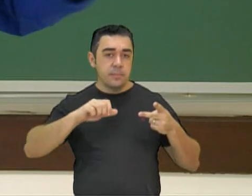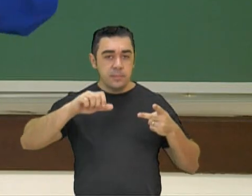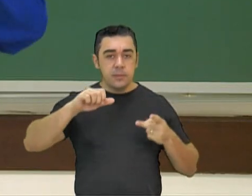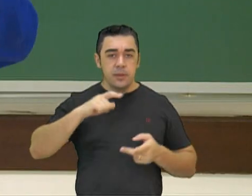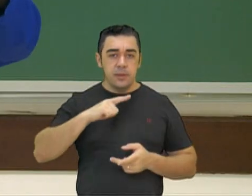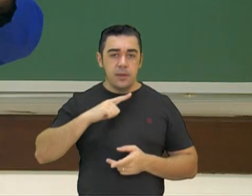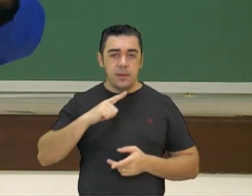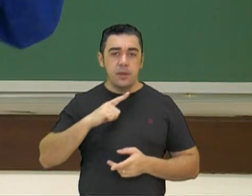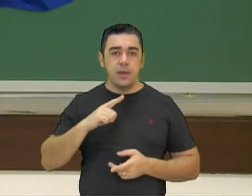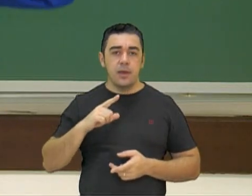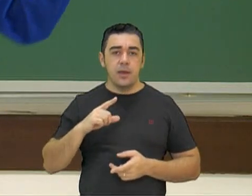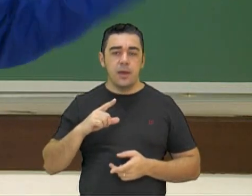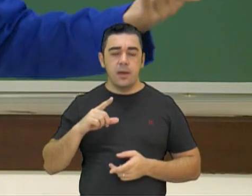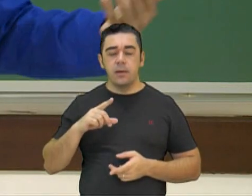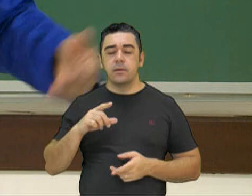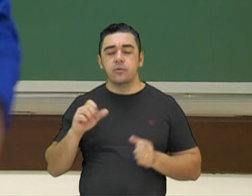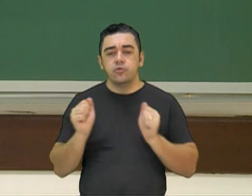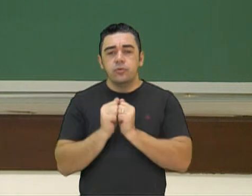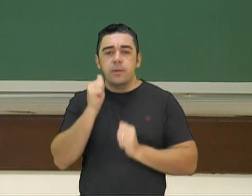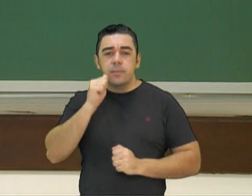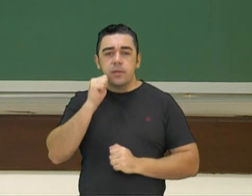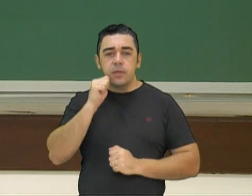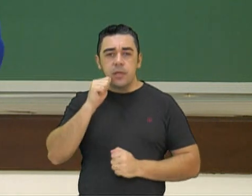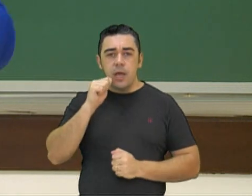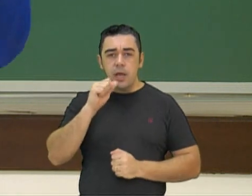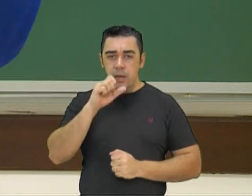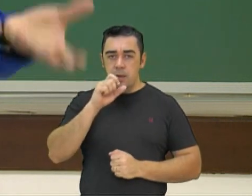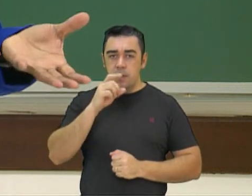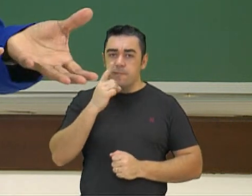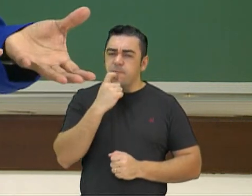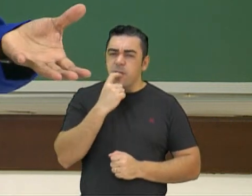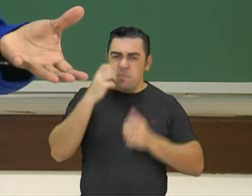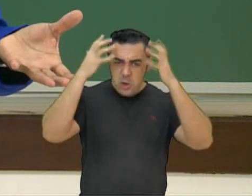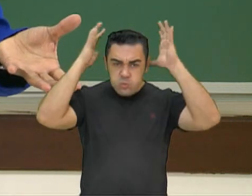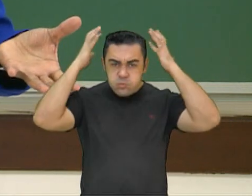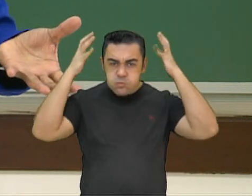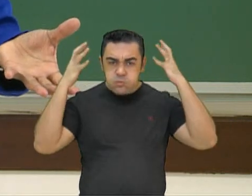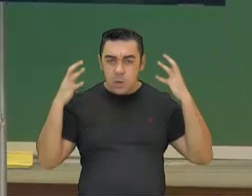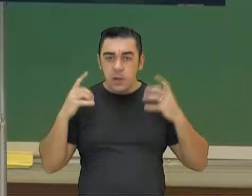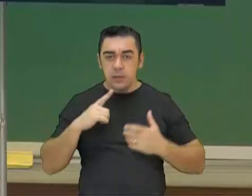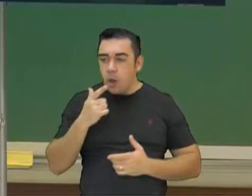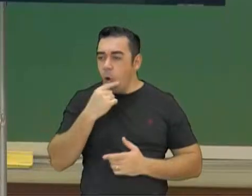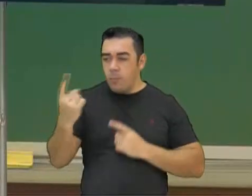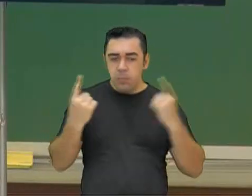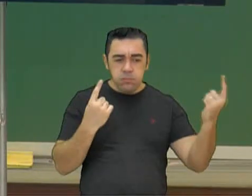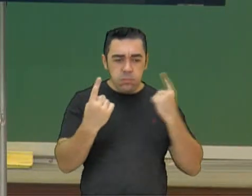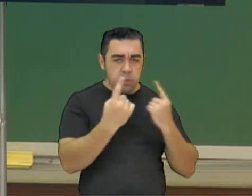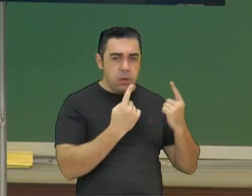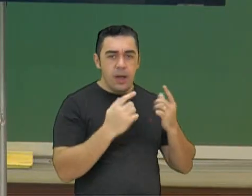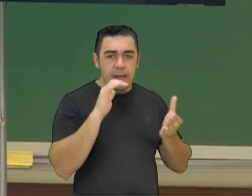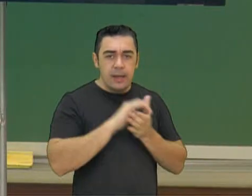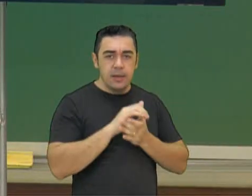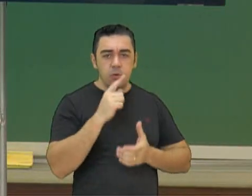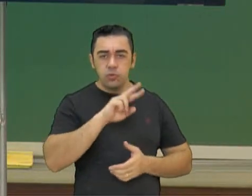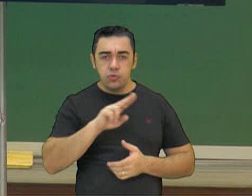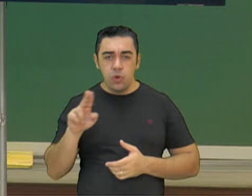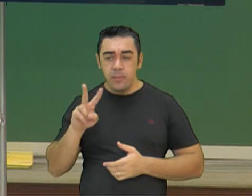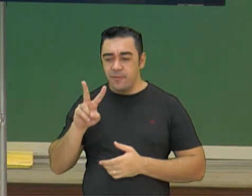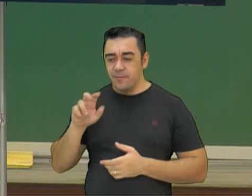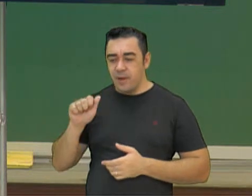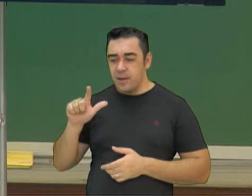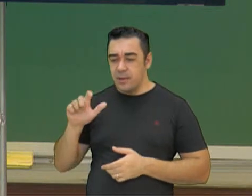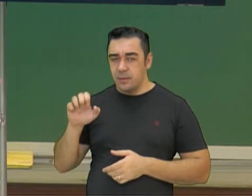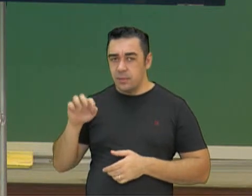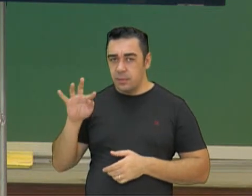com a Disney, a Valente lá, aquela ruiva, que ela tem os pretendentes, né, chama Valente a história, ela tem